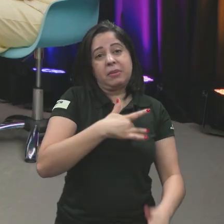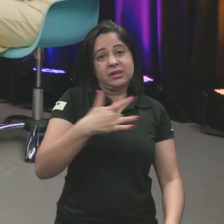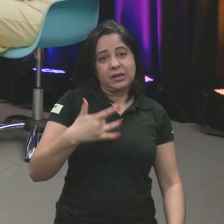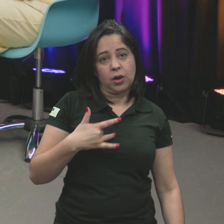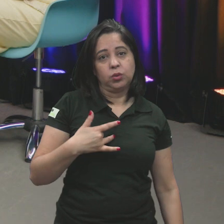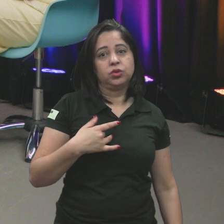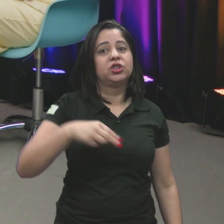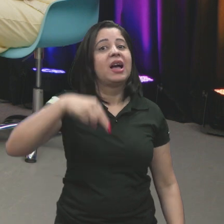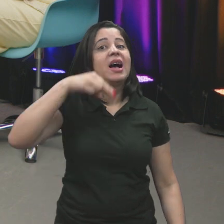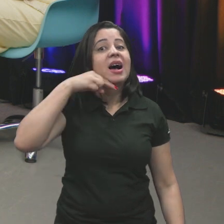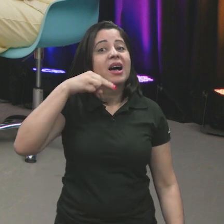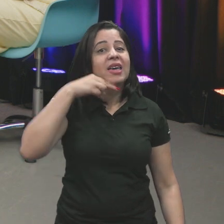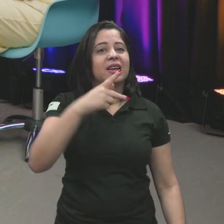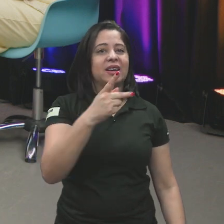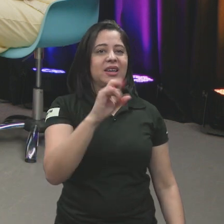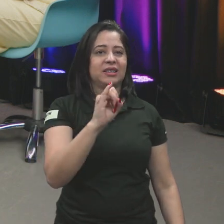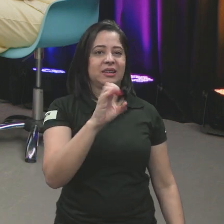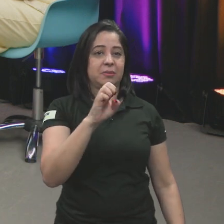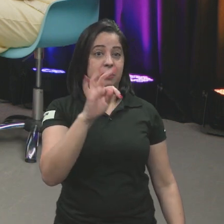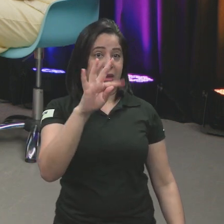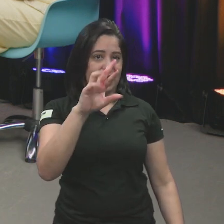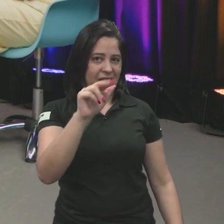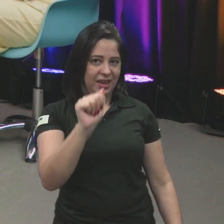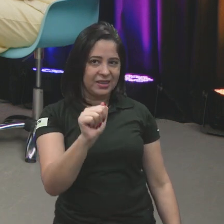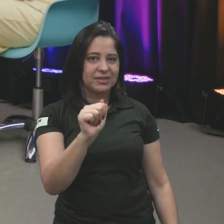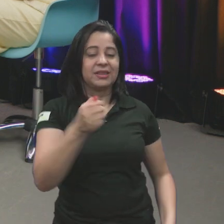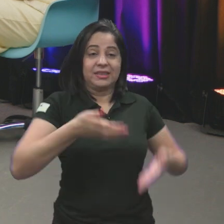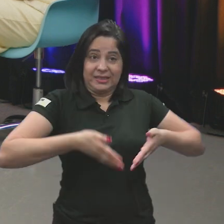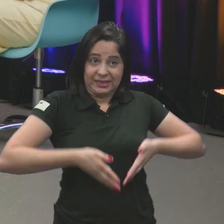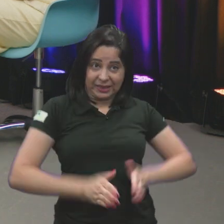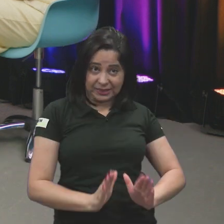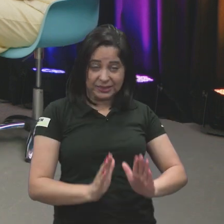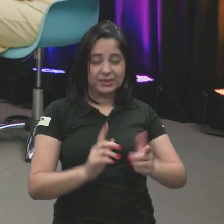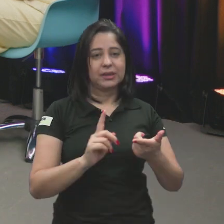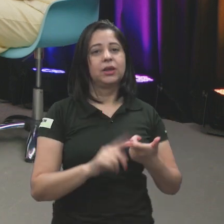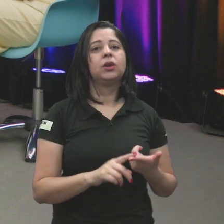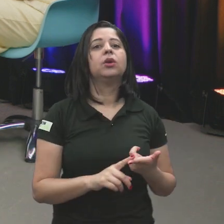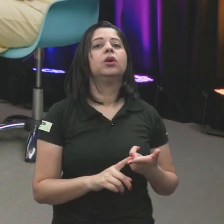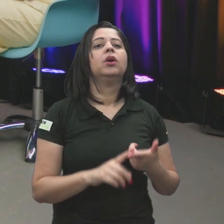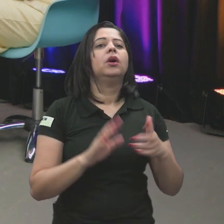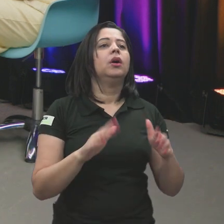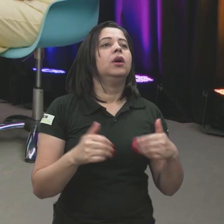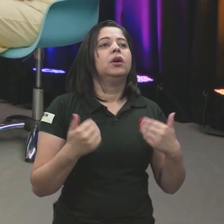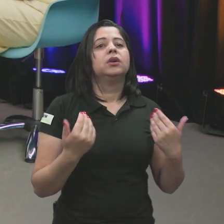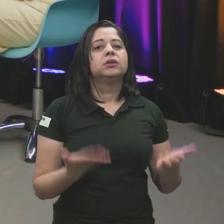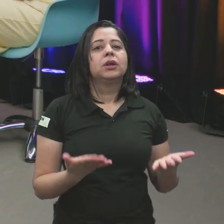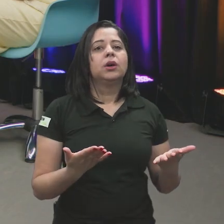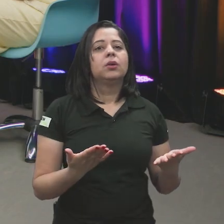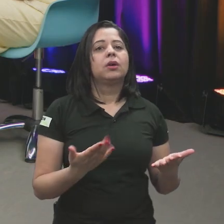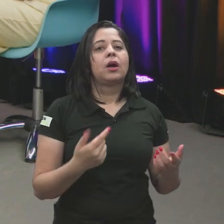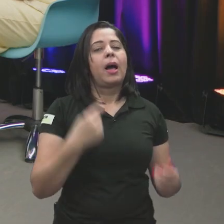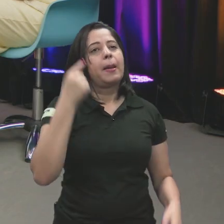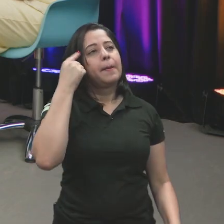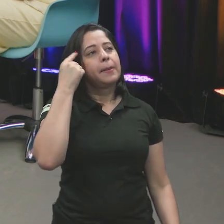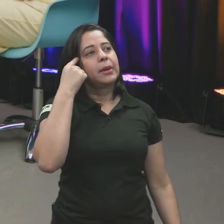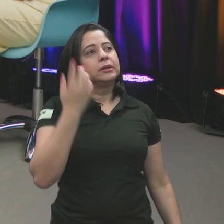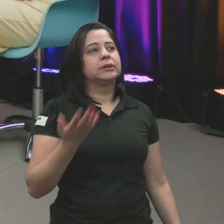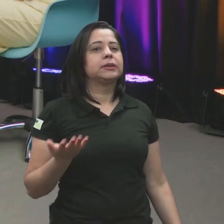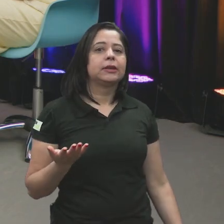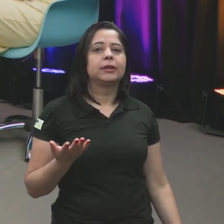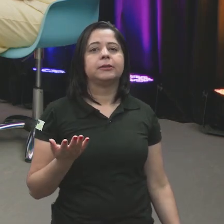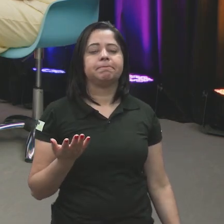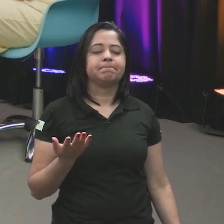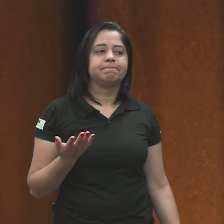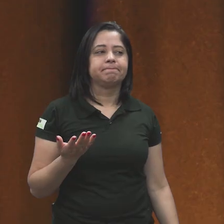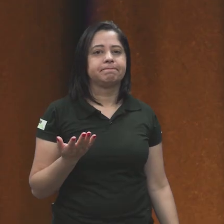Aí a neta dele, a Pietra, também estava nascendo nesse período, né, a família cobrando, e foi onde a gente, então, optou por um outro caminho do